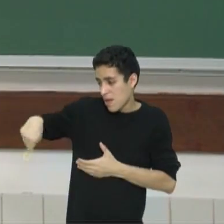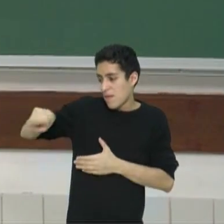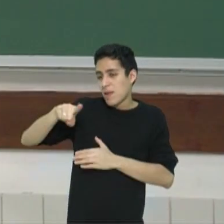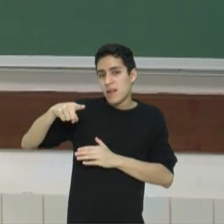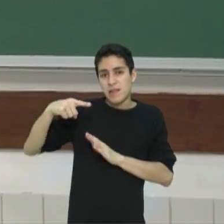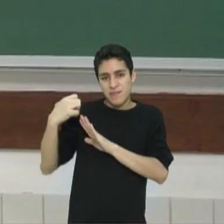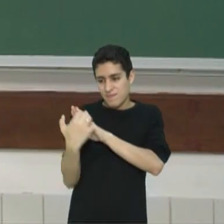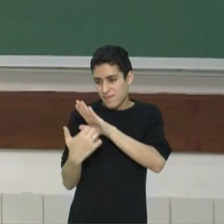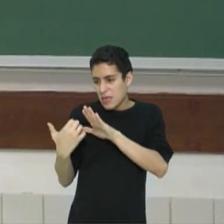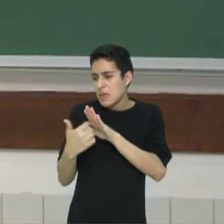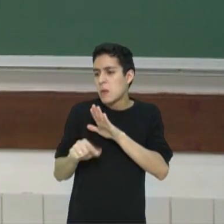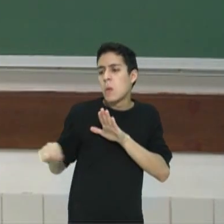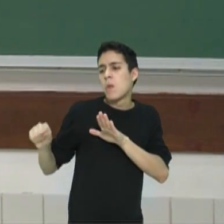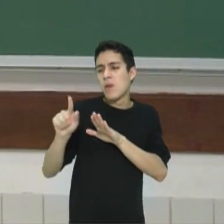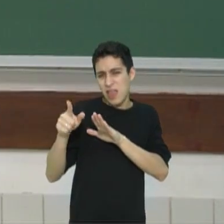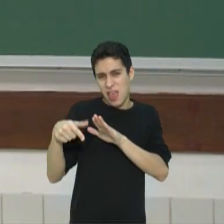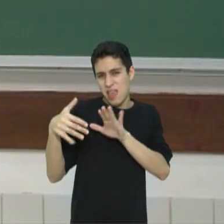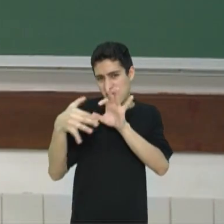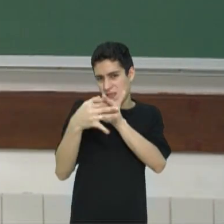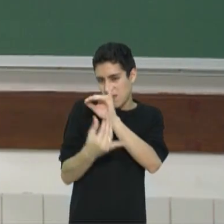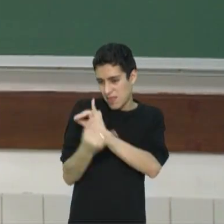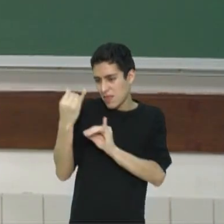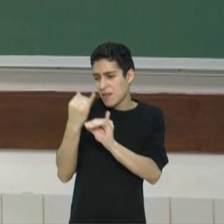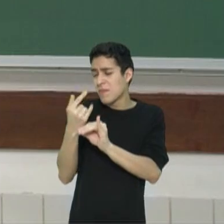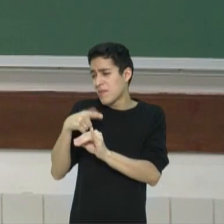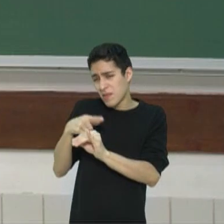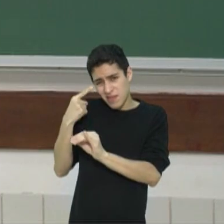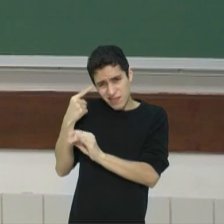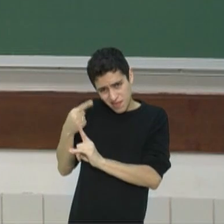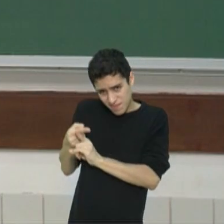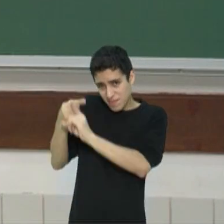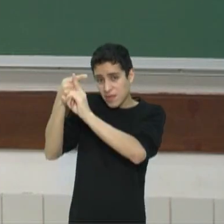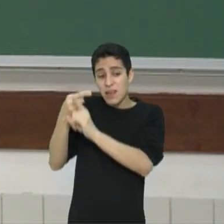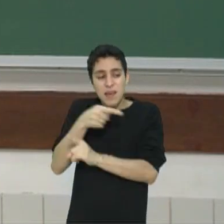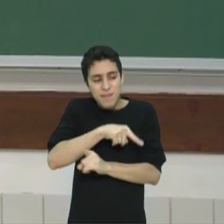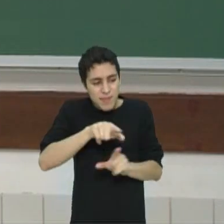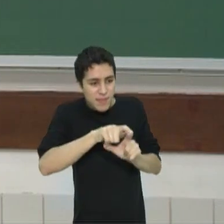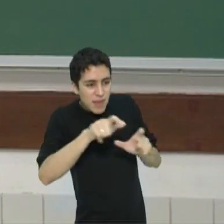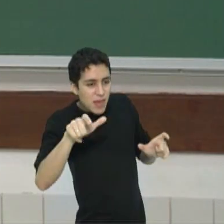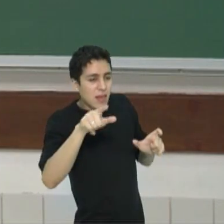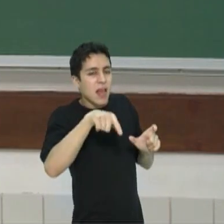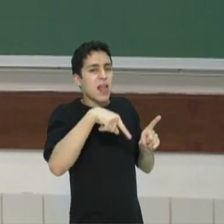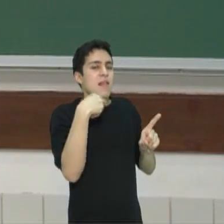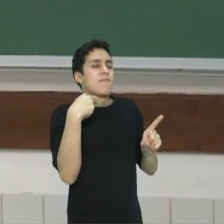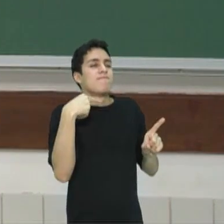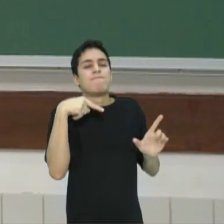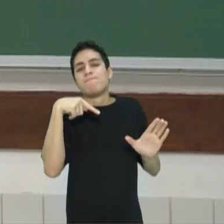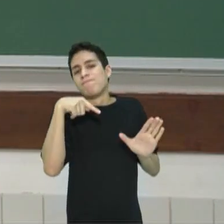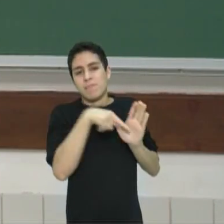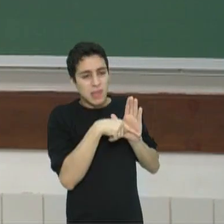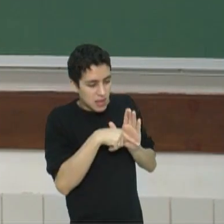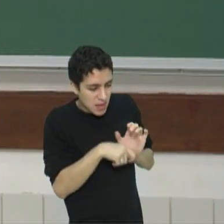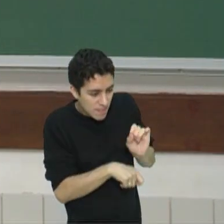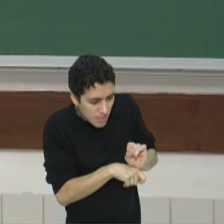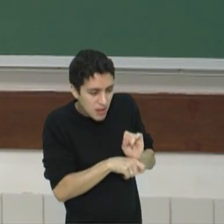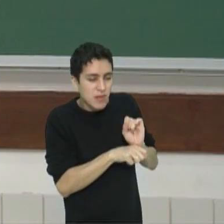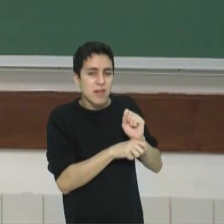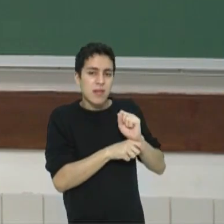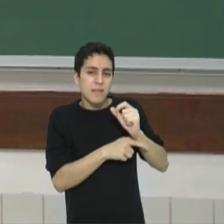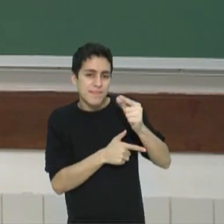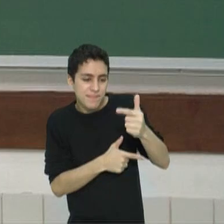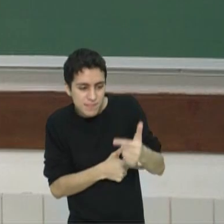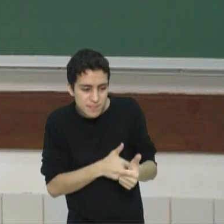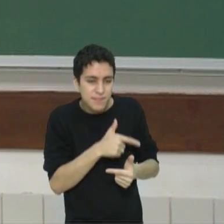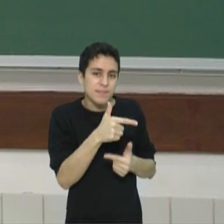empresas foi teve um impacto positivo mas para a maioria o impacto foi negativo paralisação das atividades